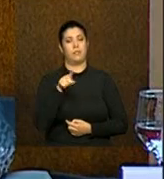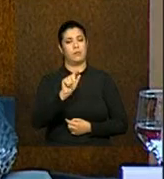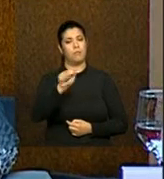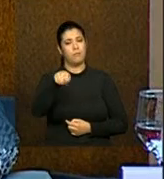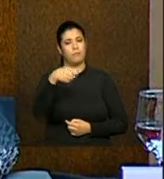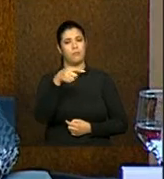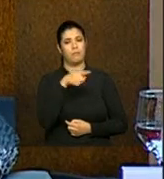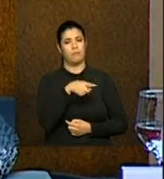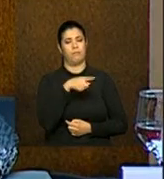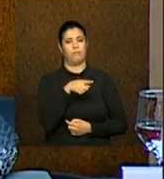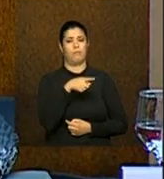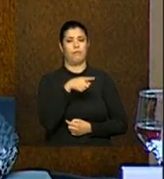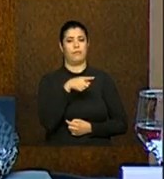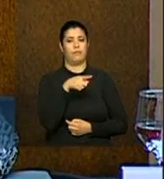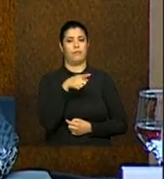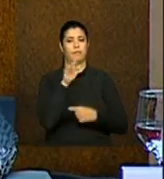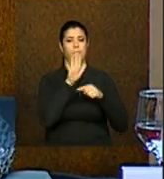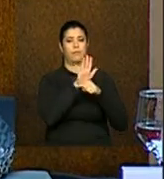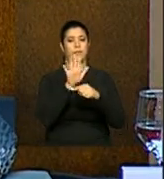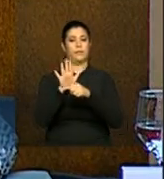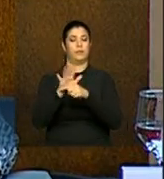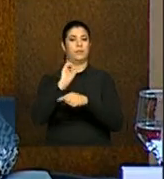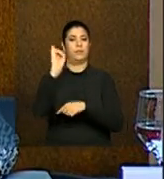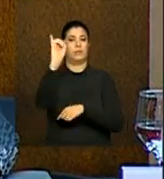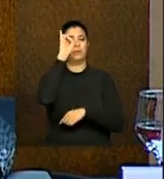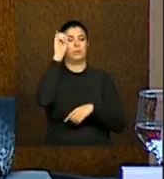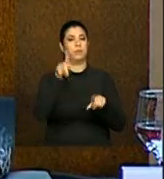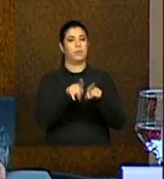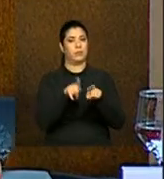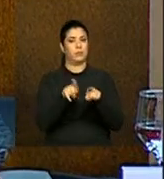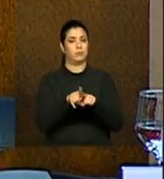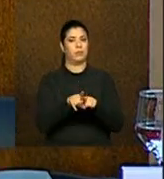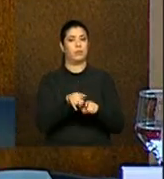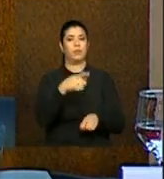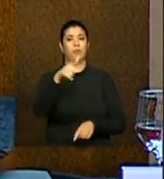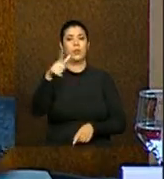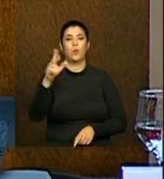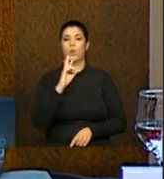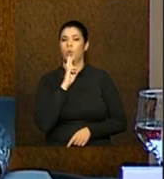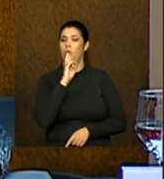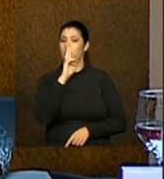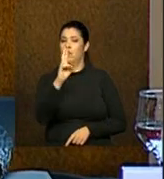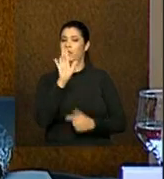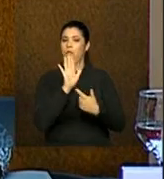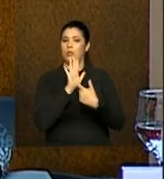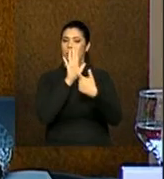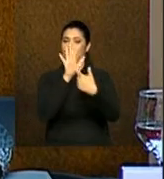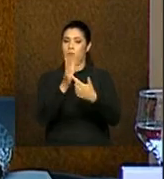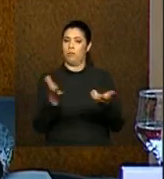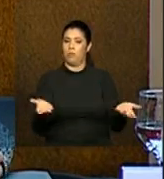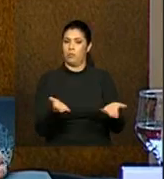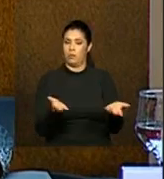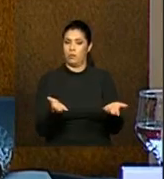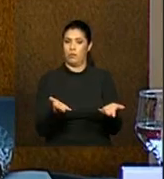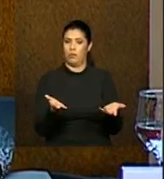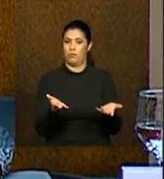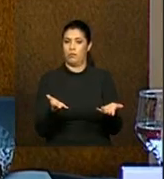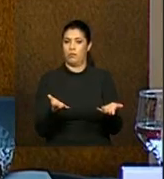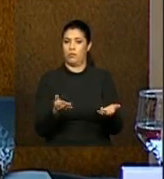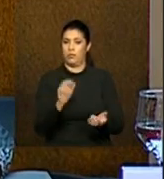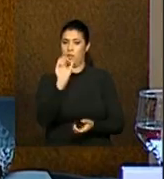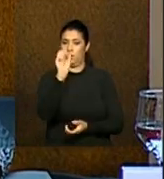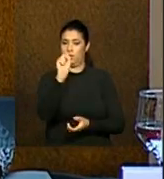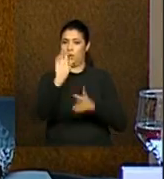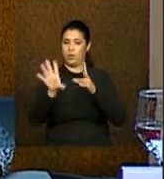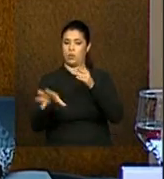uma outra eh contribuição importante e que o resultado apresentado aqui hoje de mais oito,